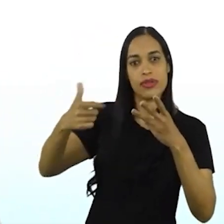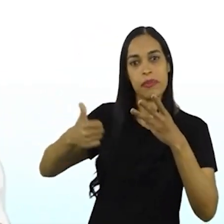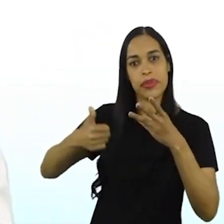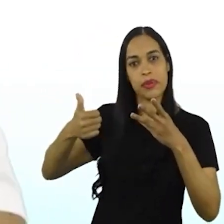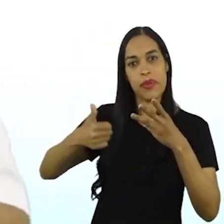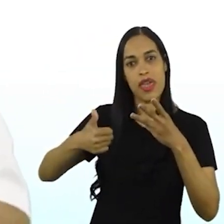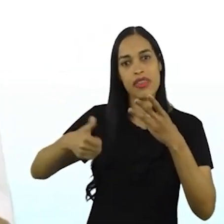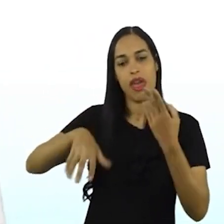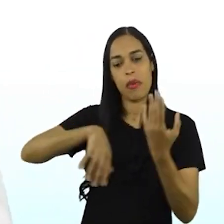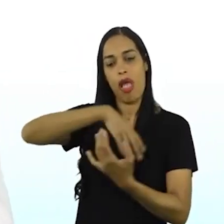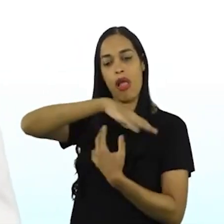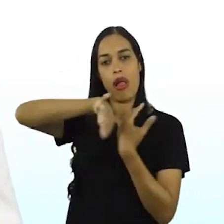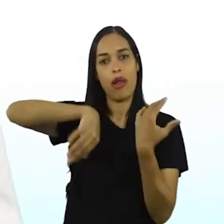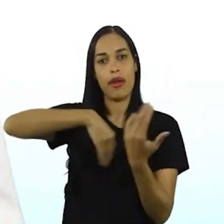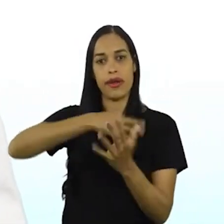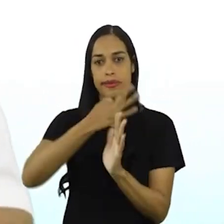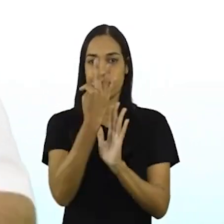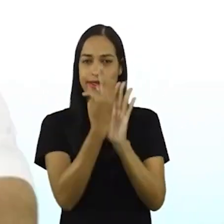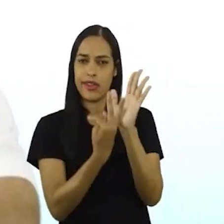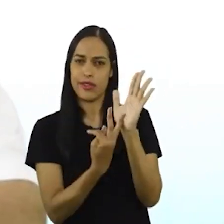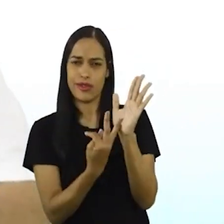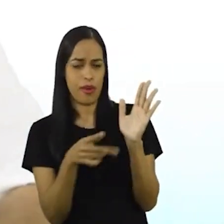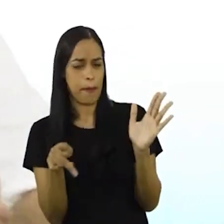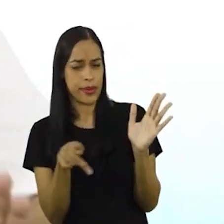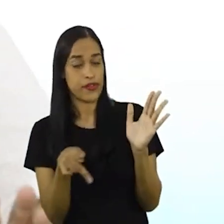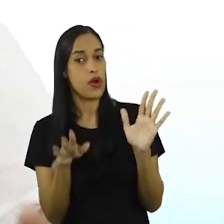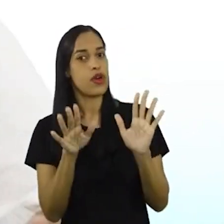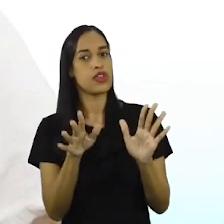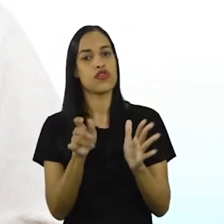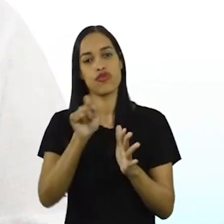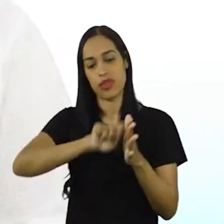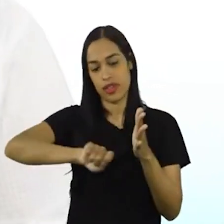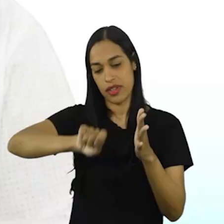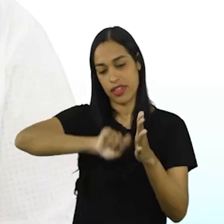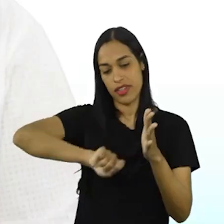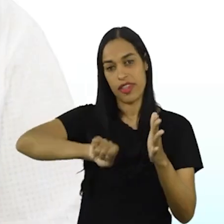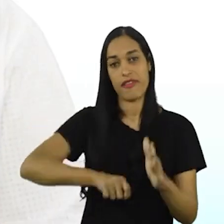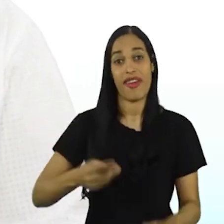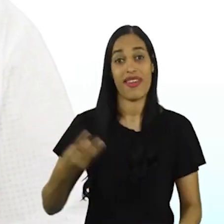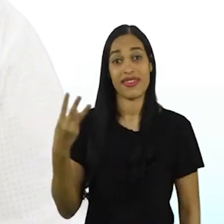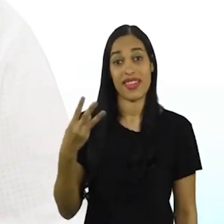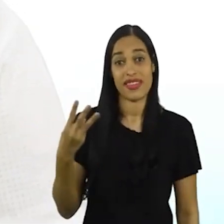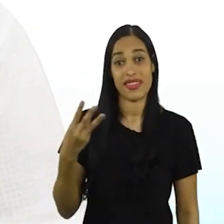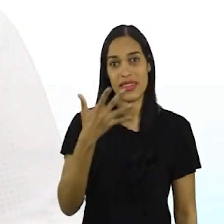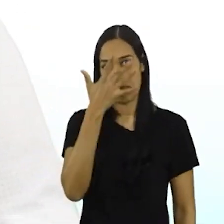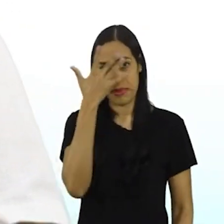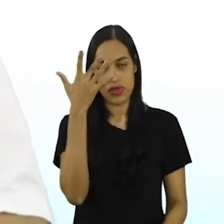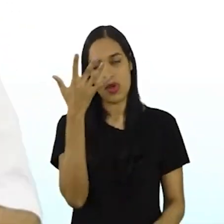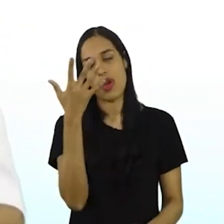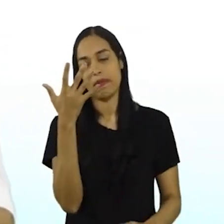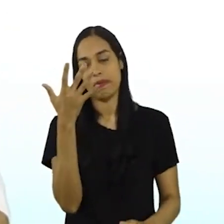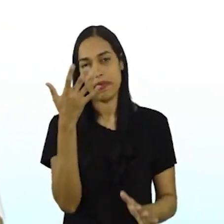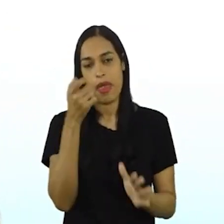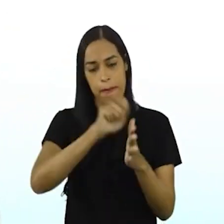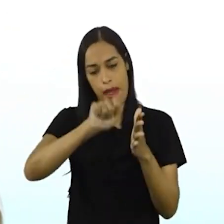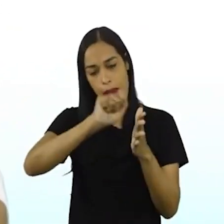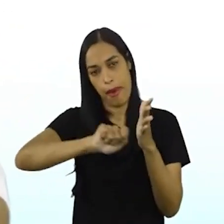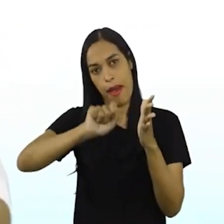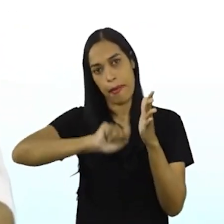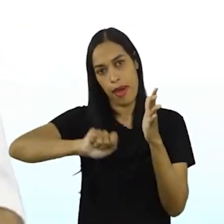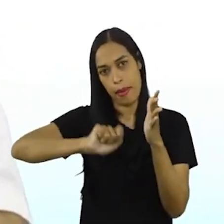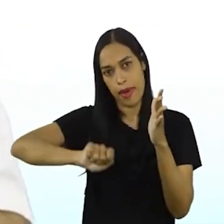de novo e faz aquela salada. Aí o professor diz logo, ó, escreva em terceira pessoa. Tá?